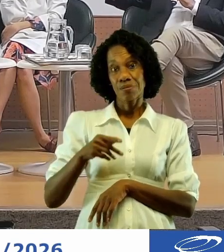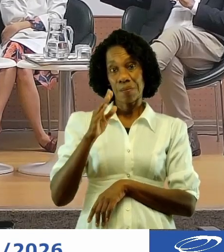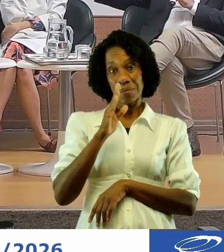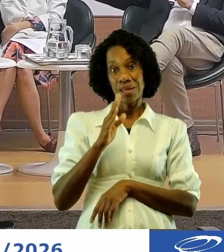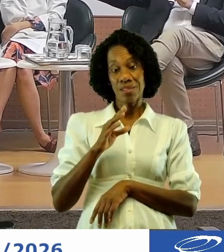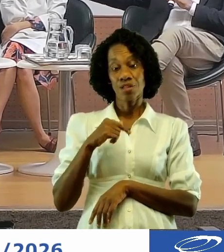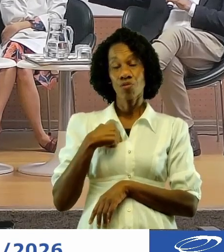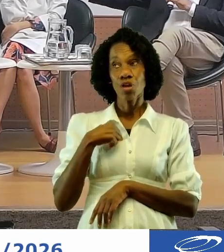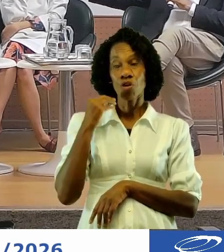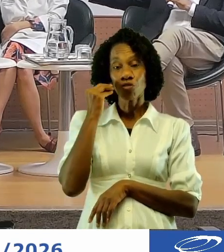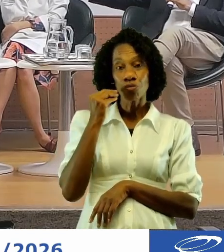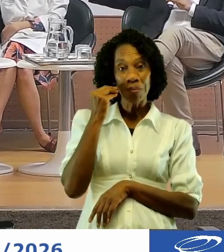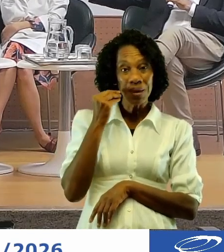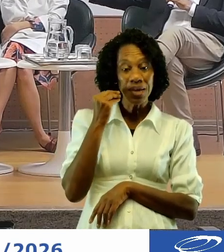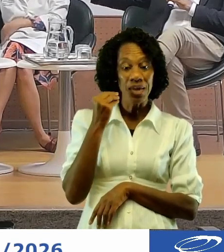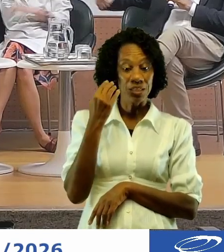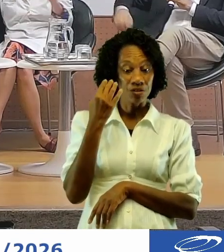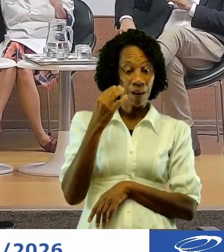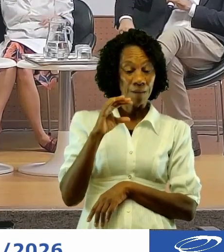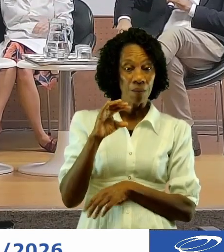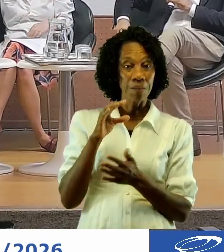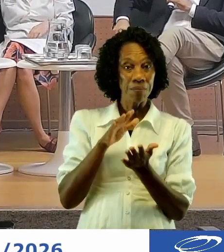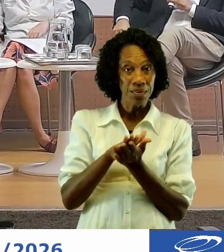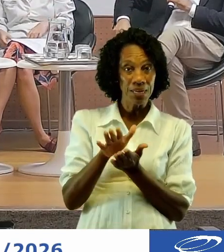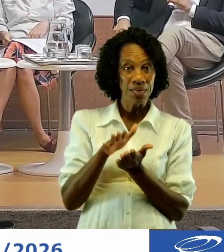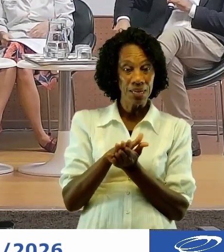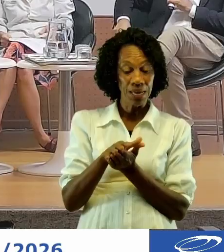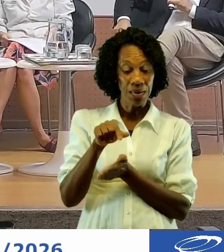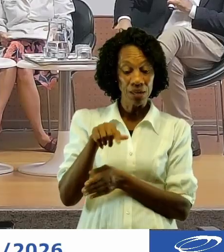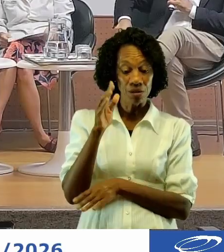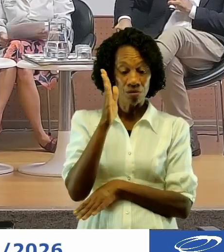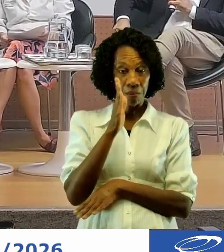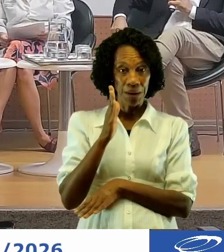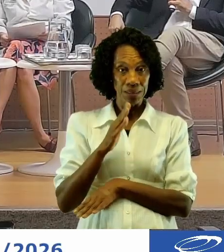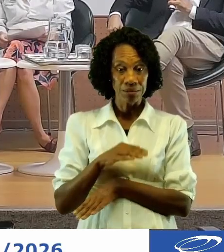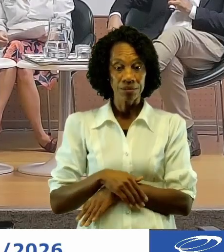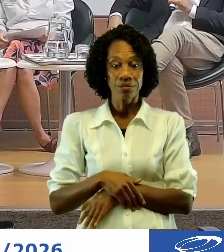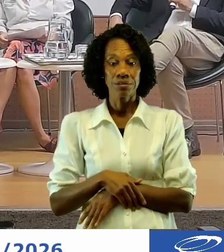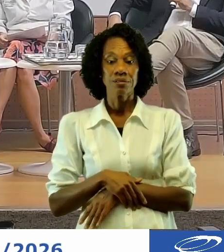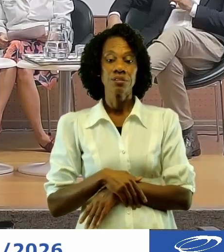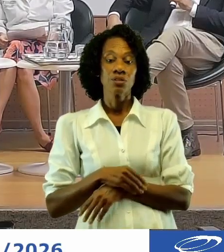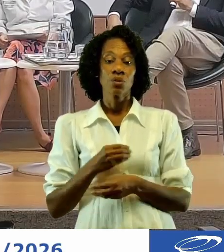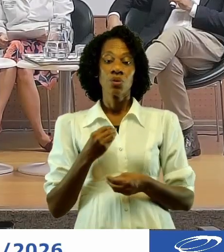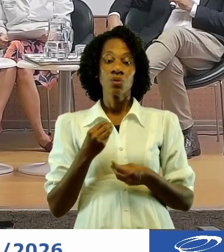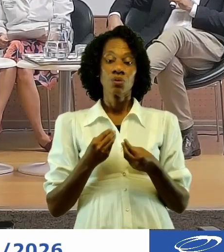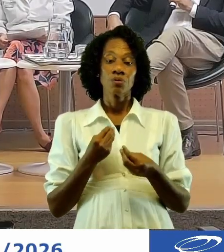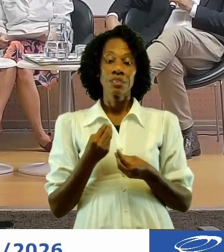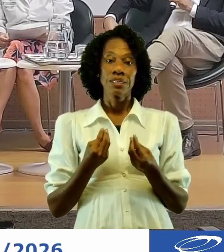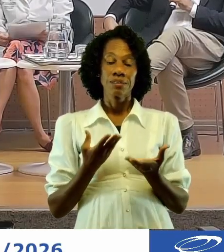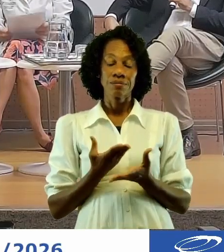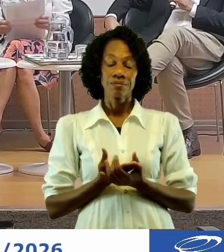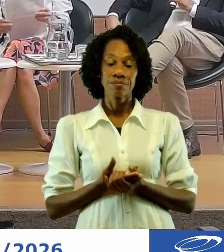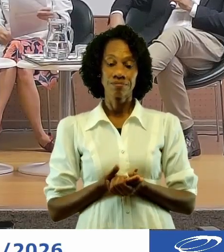publicação com delafloxacina no Brasil. With respect to the delafloxacin in Brazil, that Dr. Morrow has